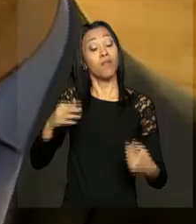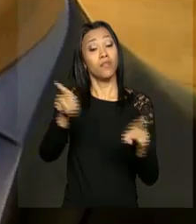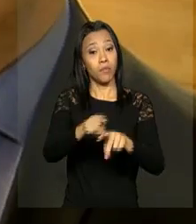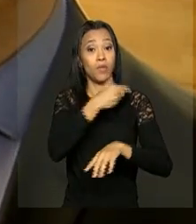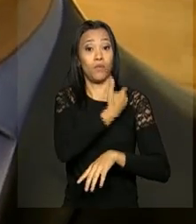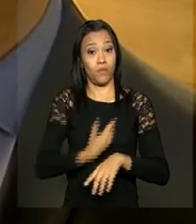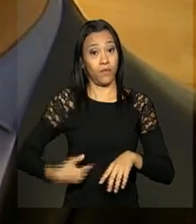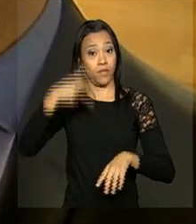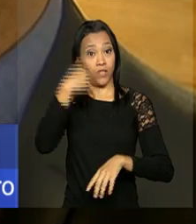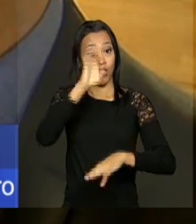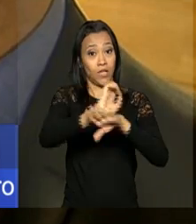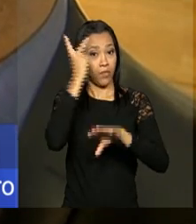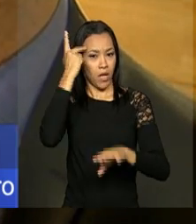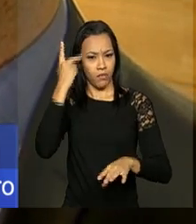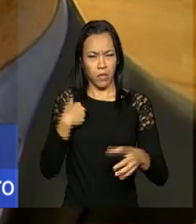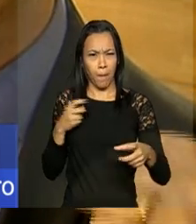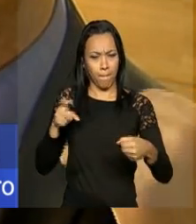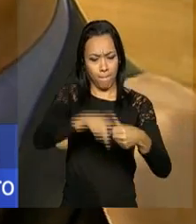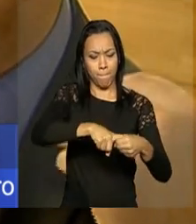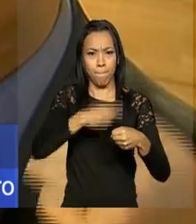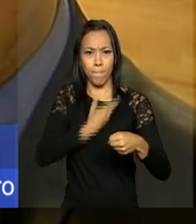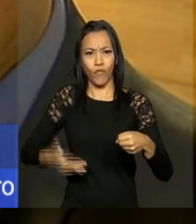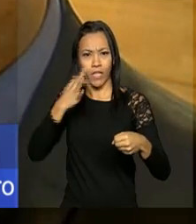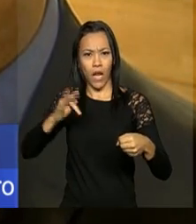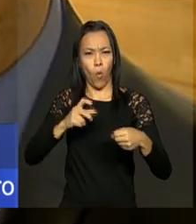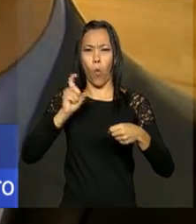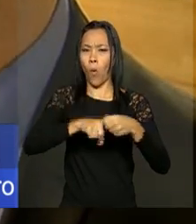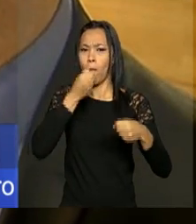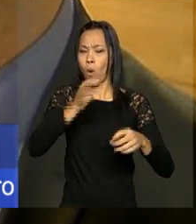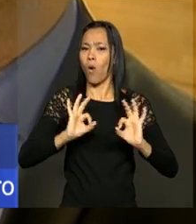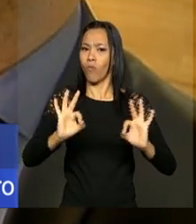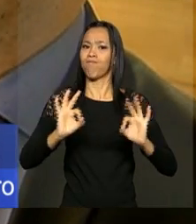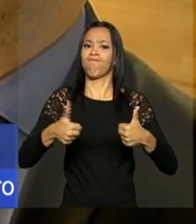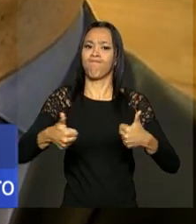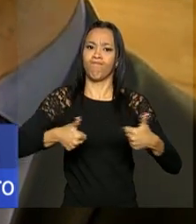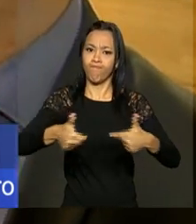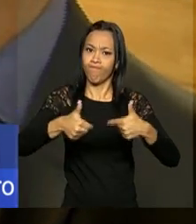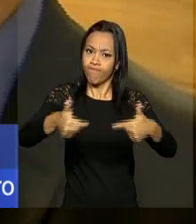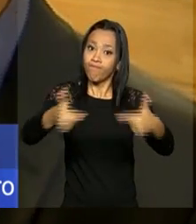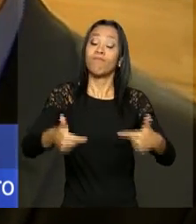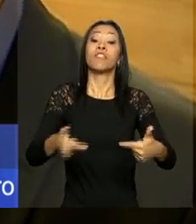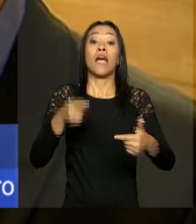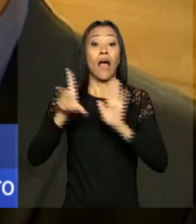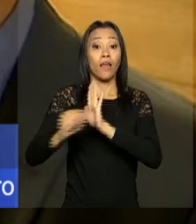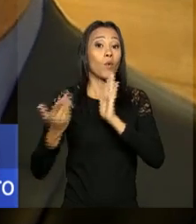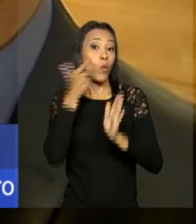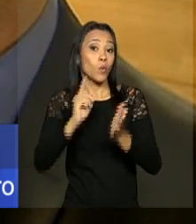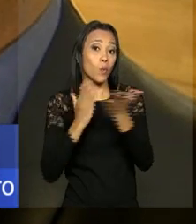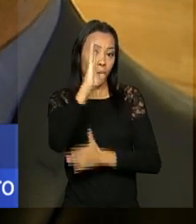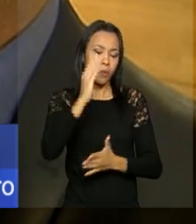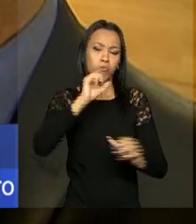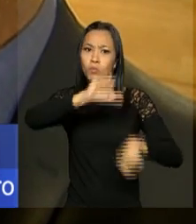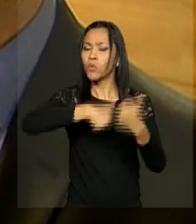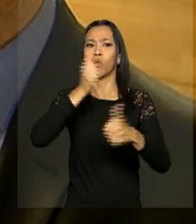Paulo. Nosso grande parceiro é o governo federal. Então, desde a Lei Agnello Piva, quando foi sancionada em 2001, ela transformou o esporte paralímpico no nosso